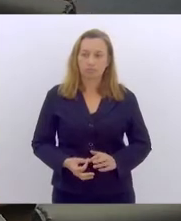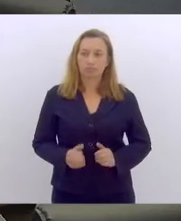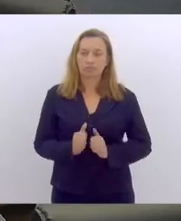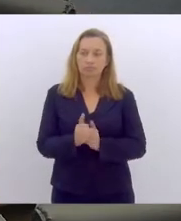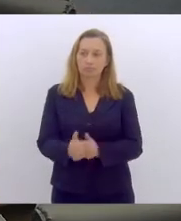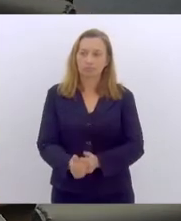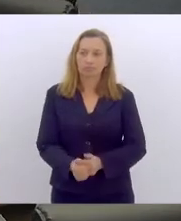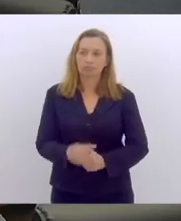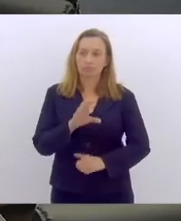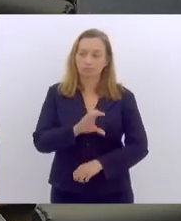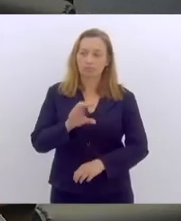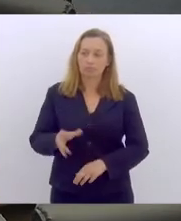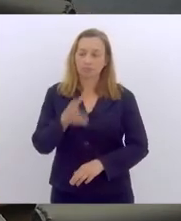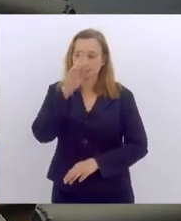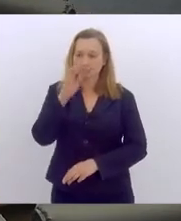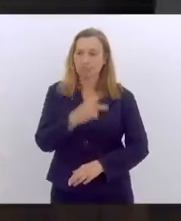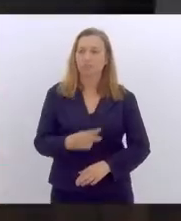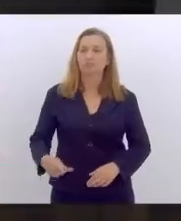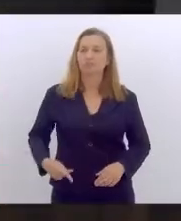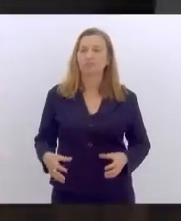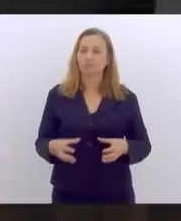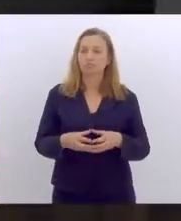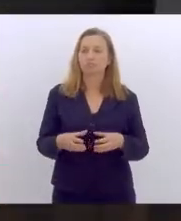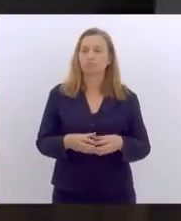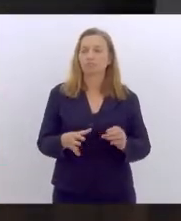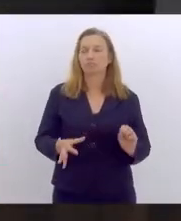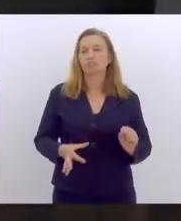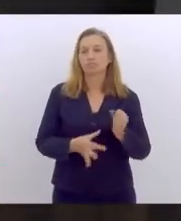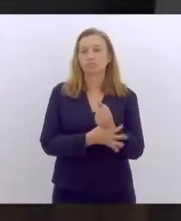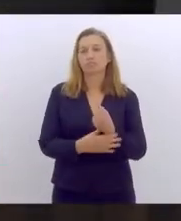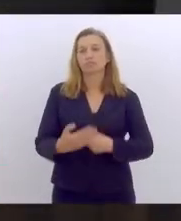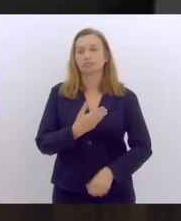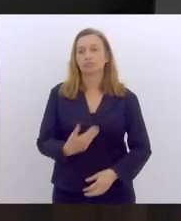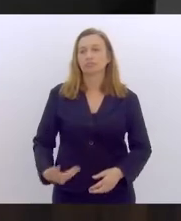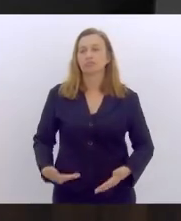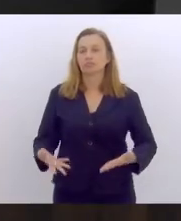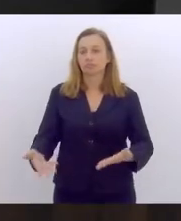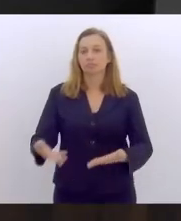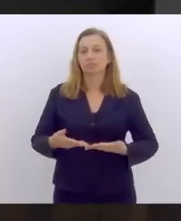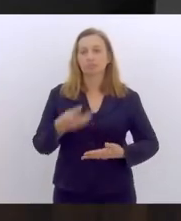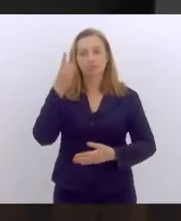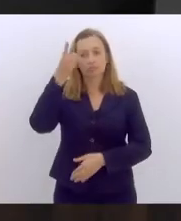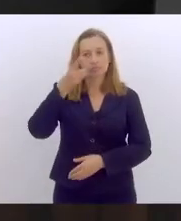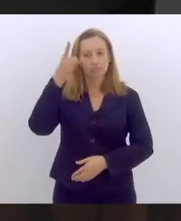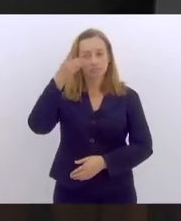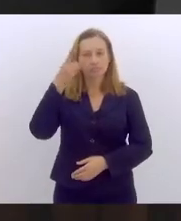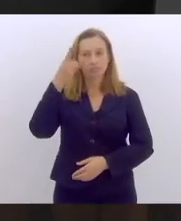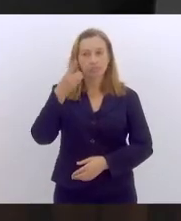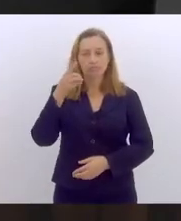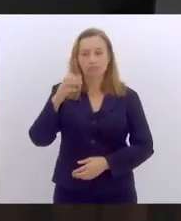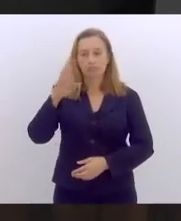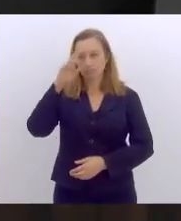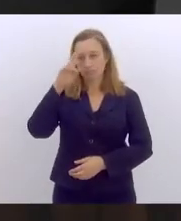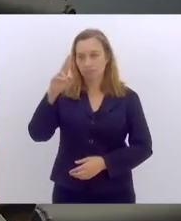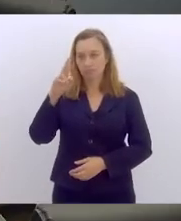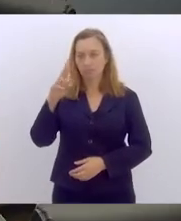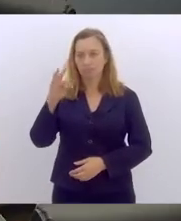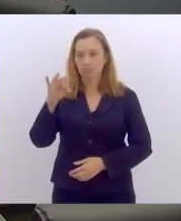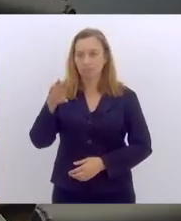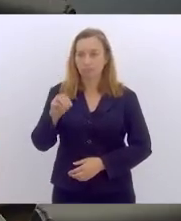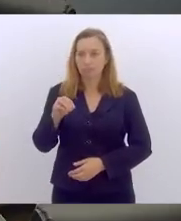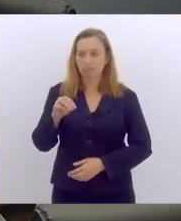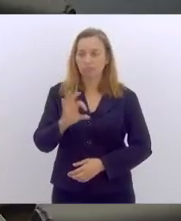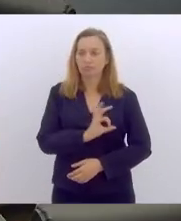Acompanho o parecer da CCJ, senhor presidente. Pela Comissão de Segurança Pública, a presidência convida o deputado subtenente Bernardo.